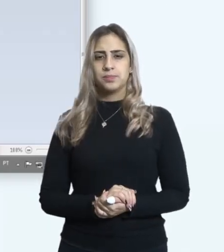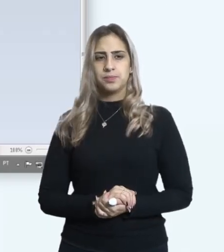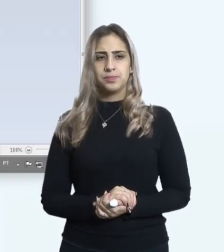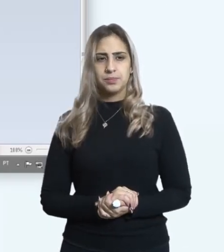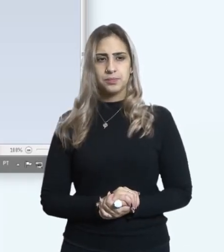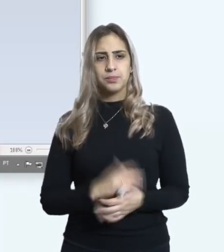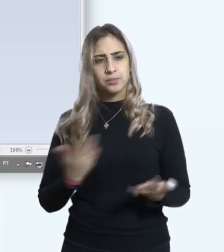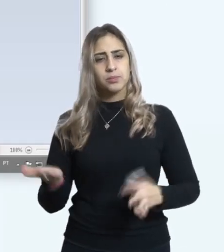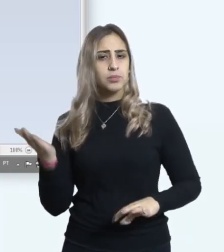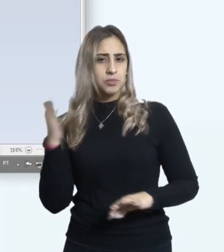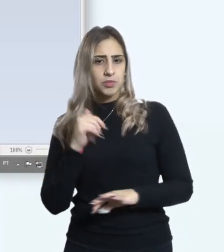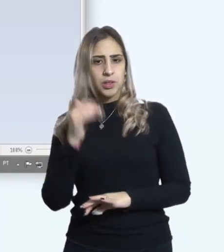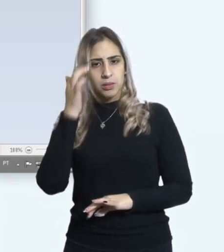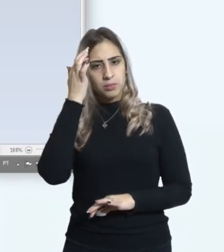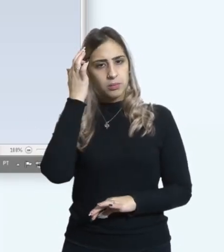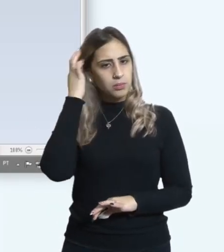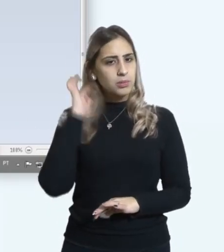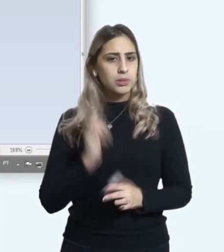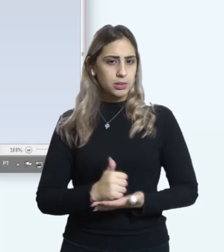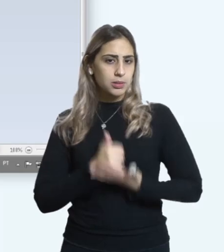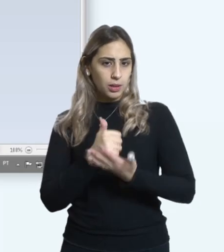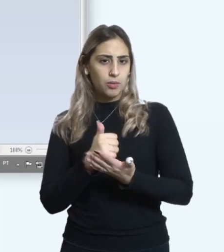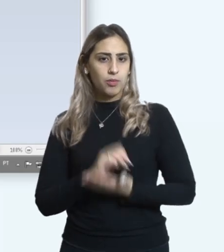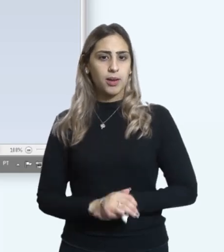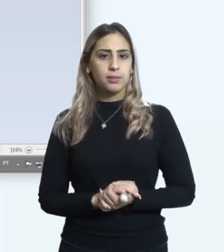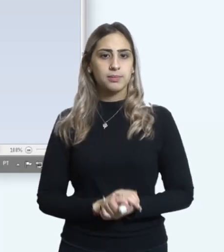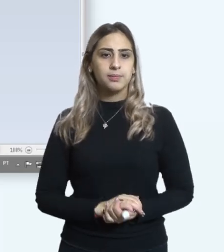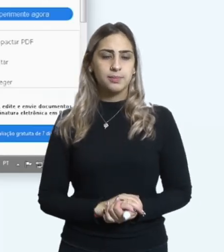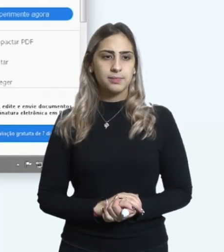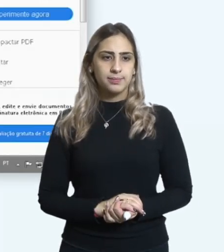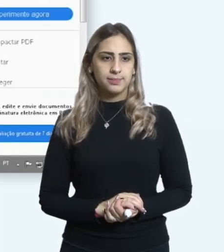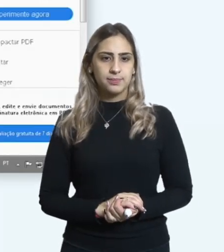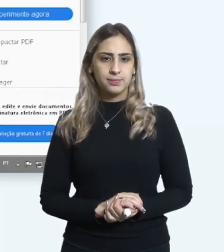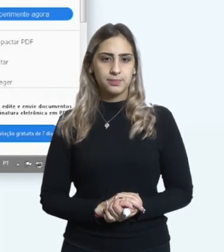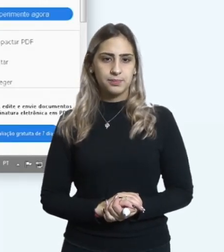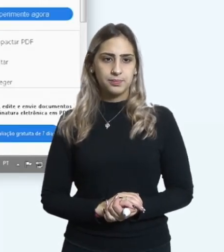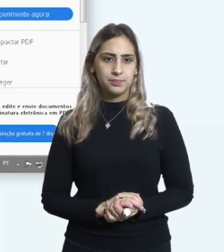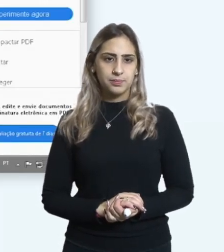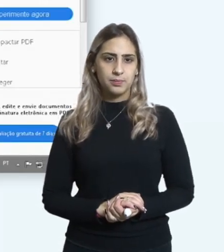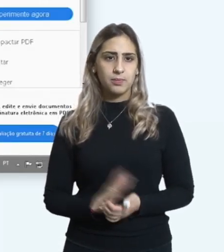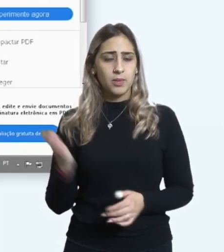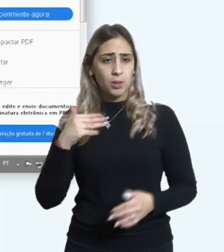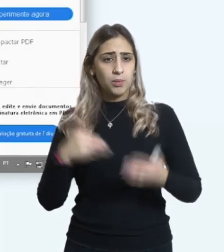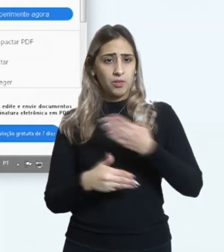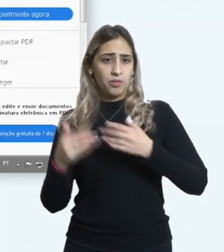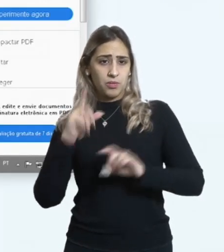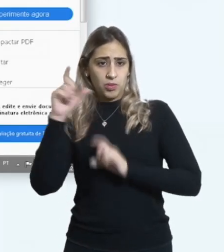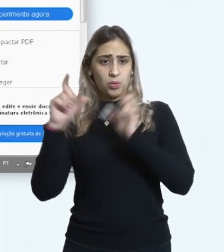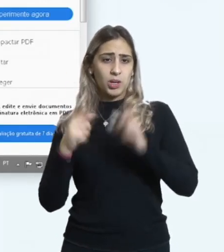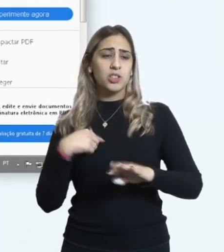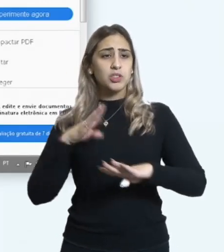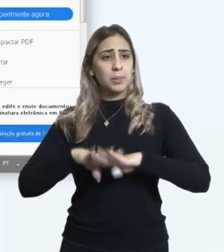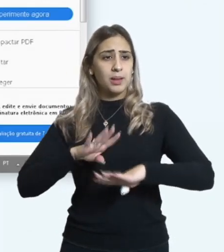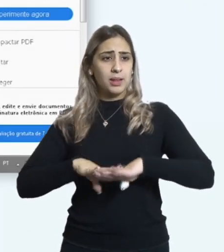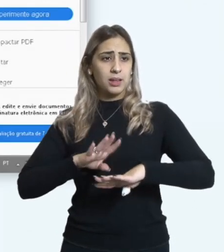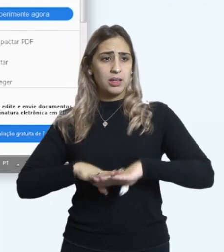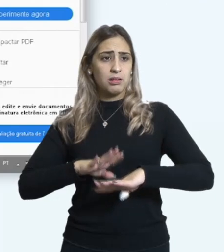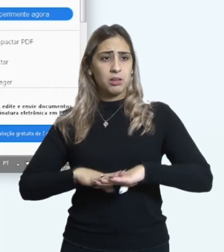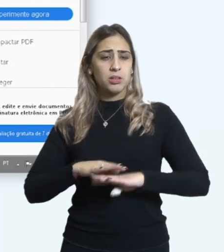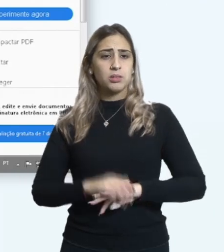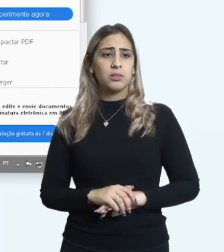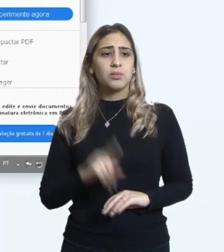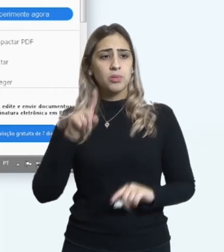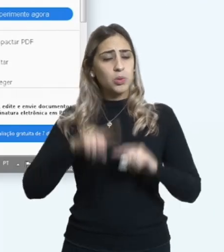e vamos salvar. Salvamos. Vamos para uma figura agora de matemática. Lá embaixo